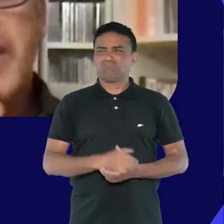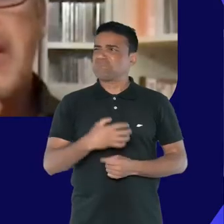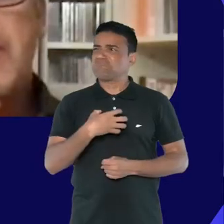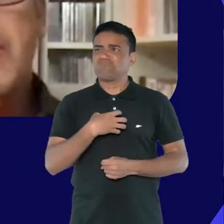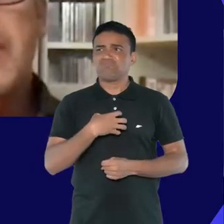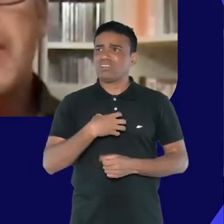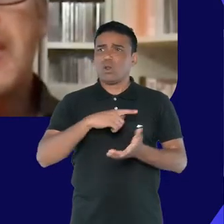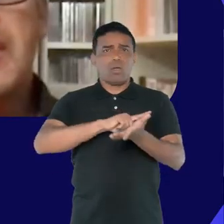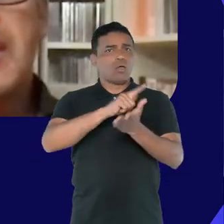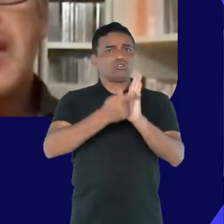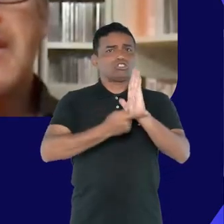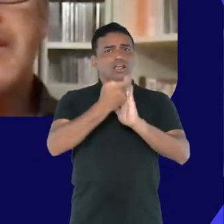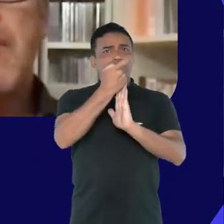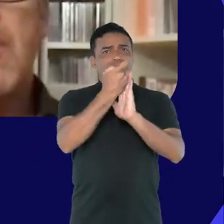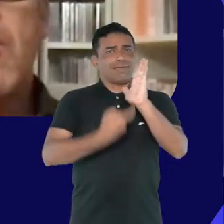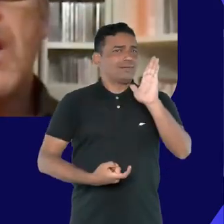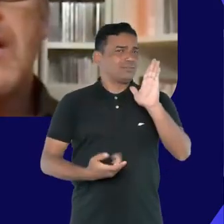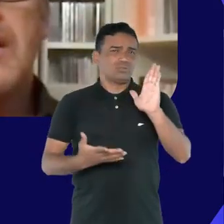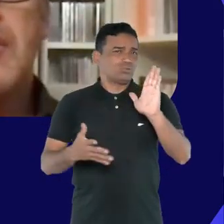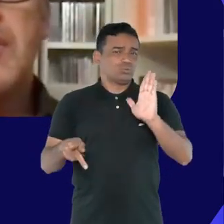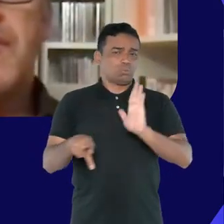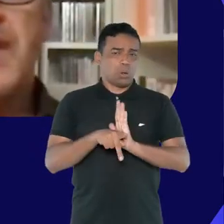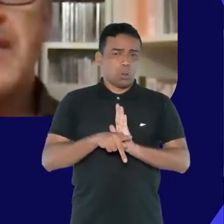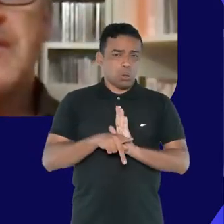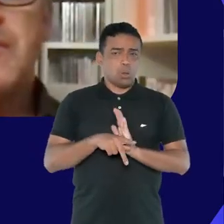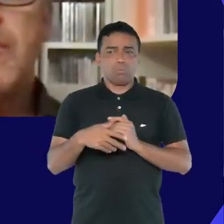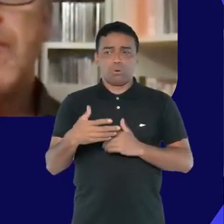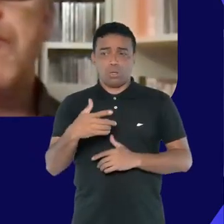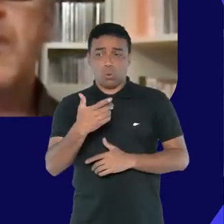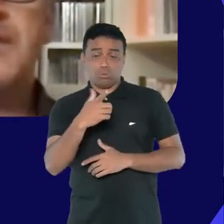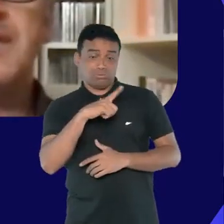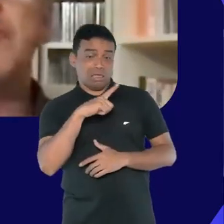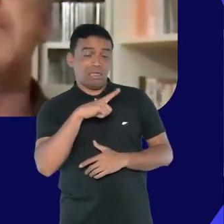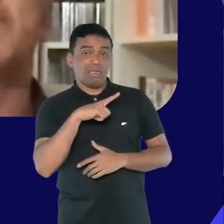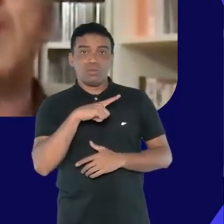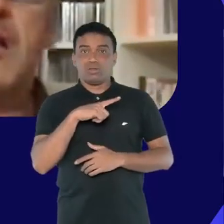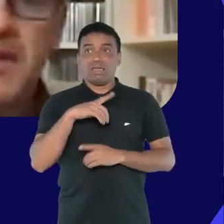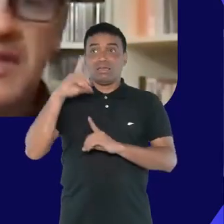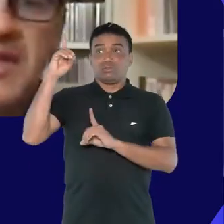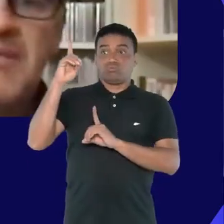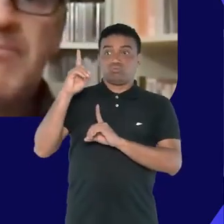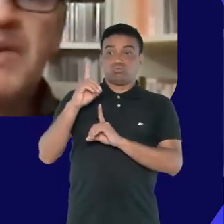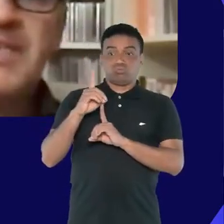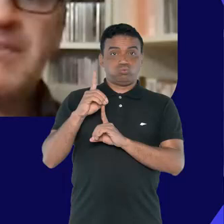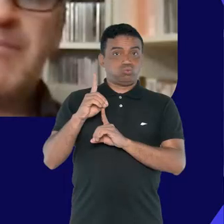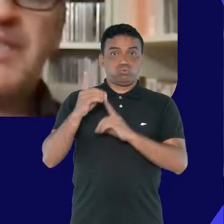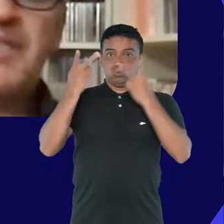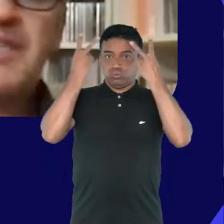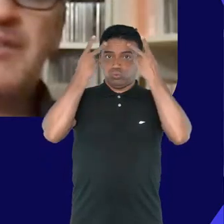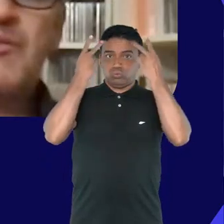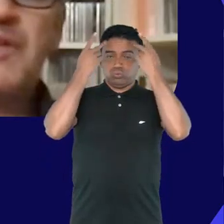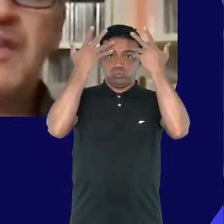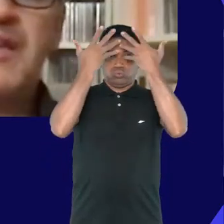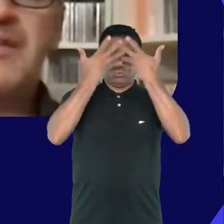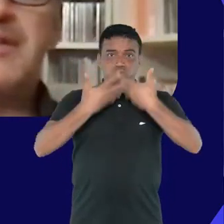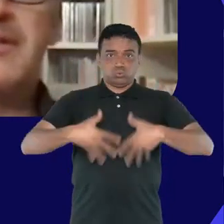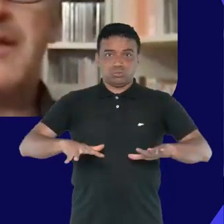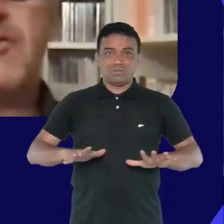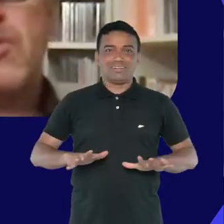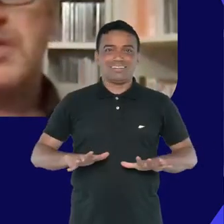é um género em relação ao qual eu tivesse uma vocação natural, mas sinto